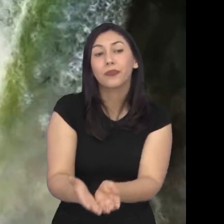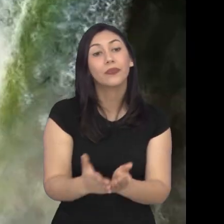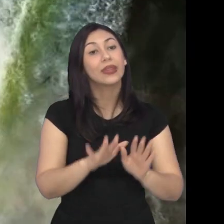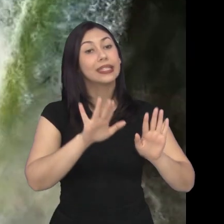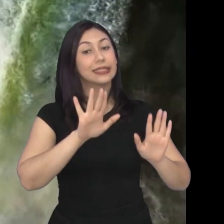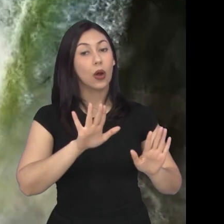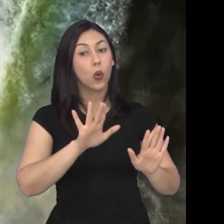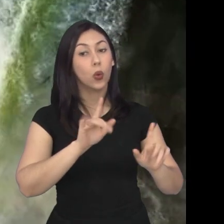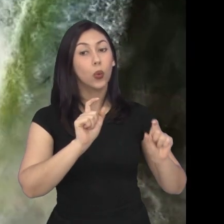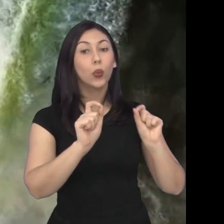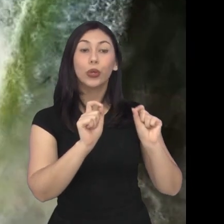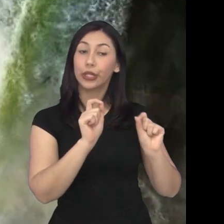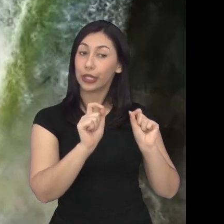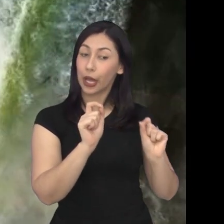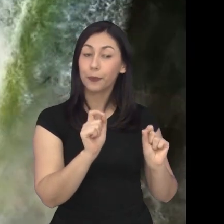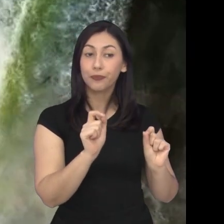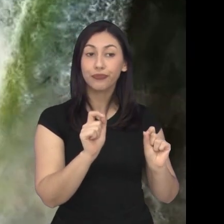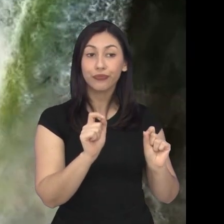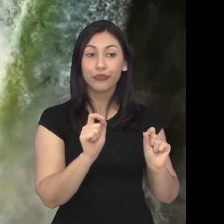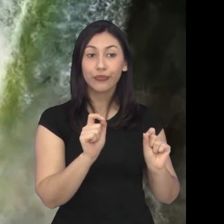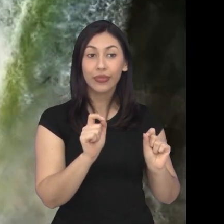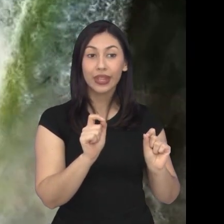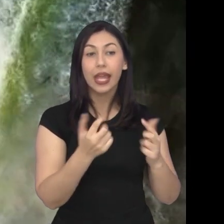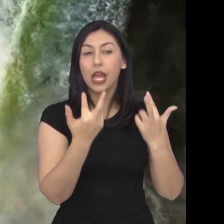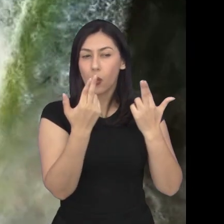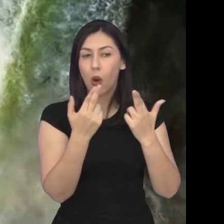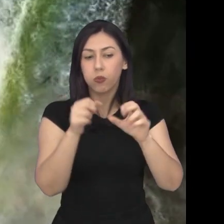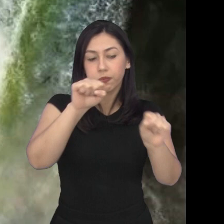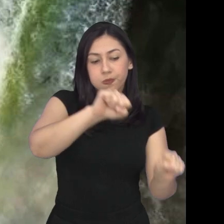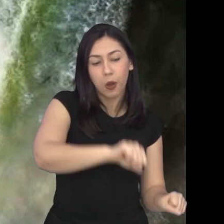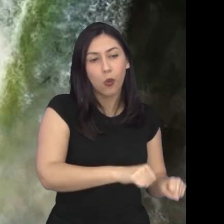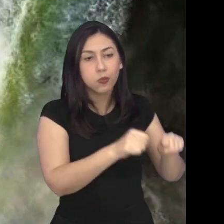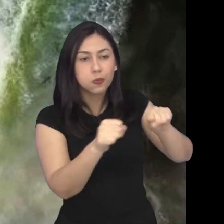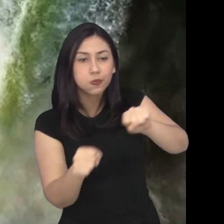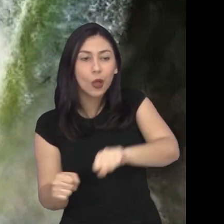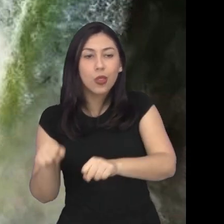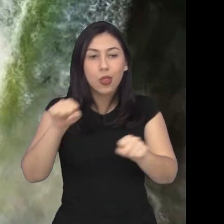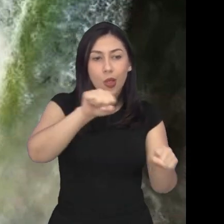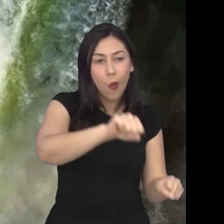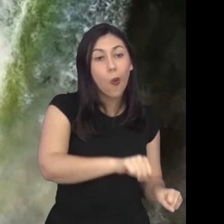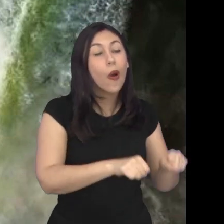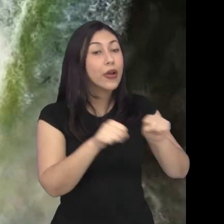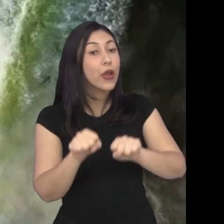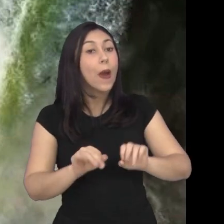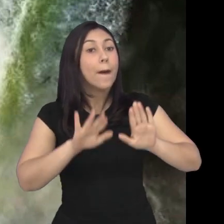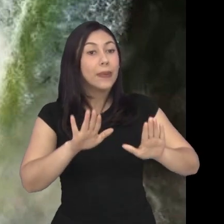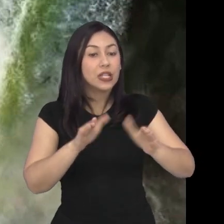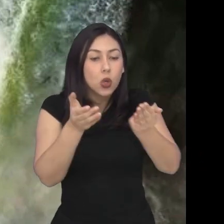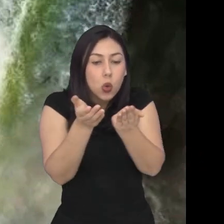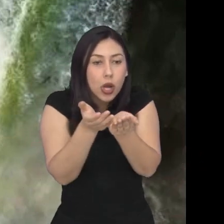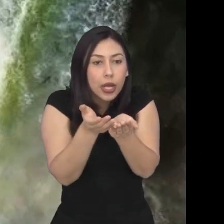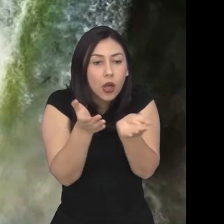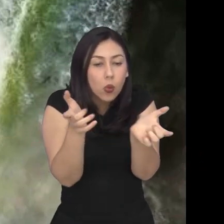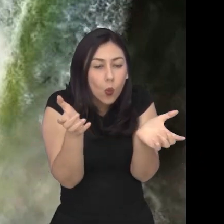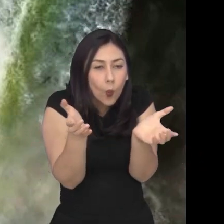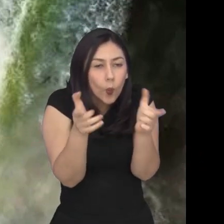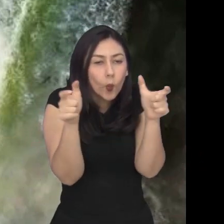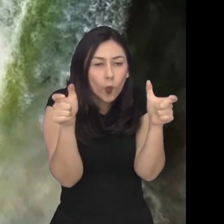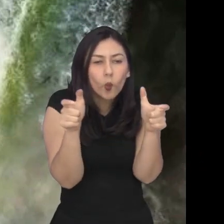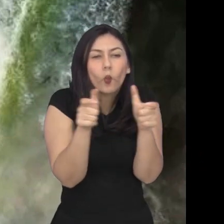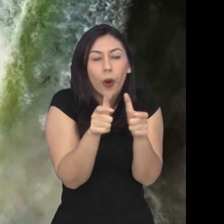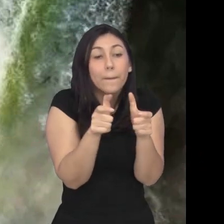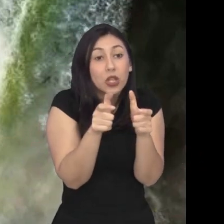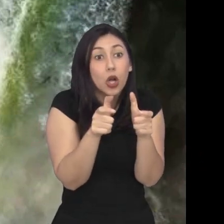caiaque extremo basicamente é uma parte da canoagem, né? Que usa um caiaque que ele é um pouco menor, ele é de plástico,